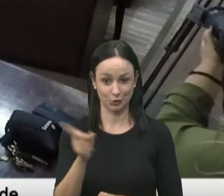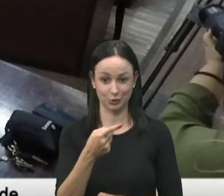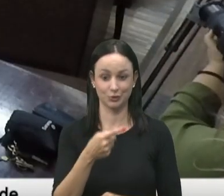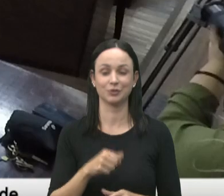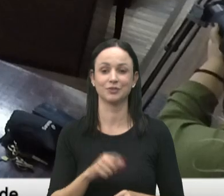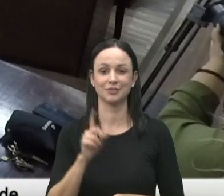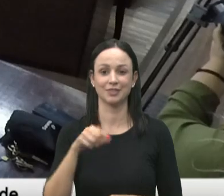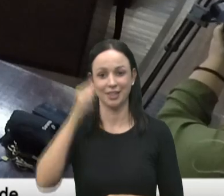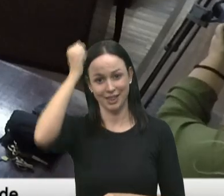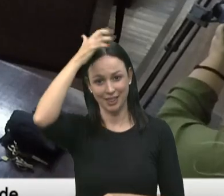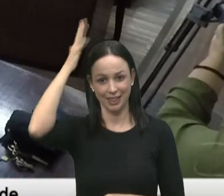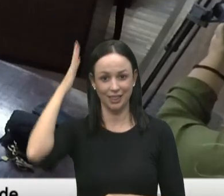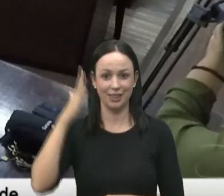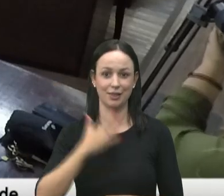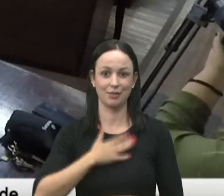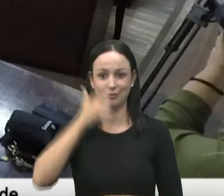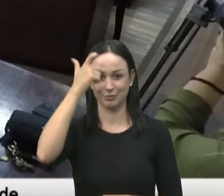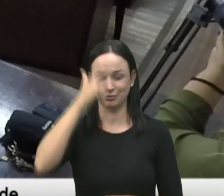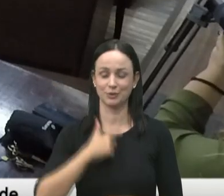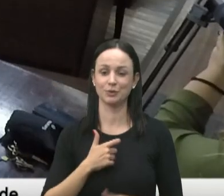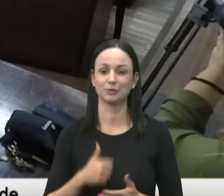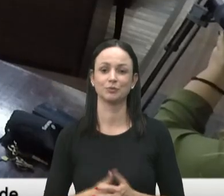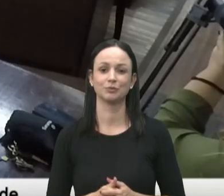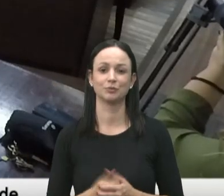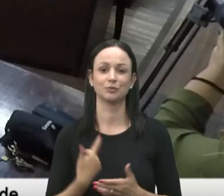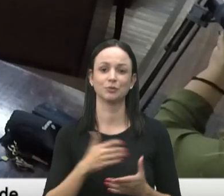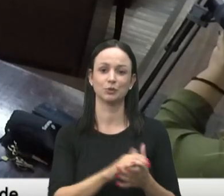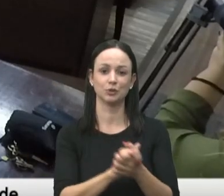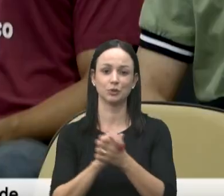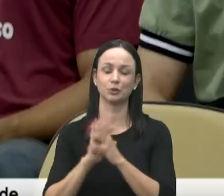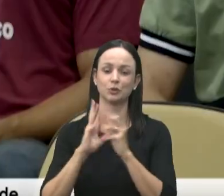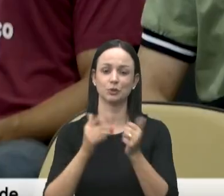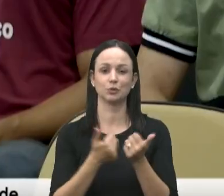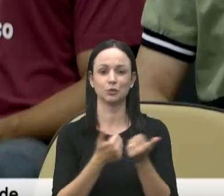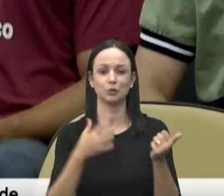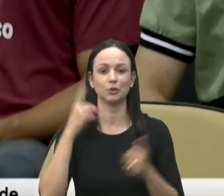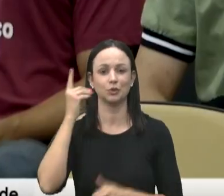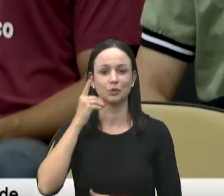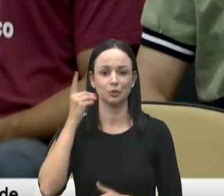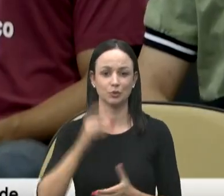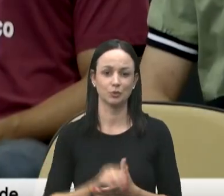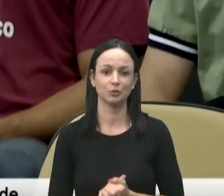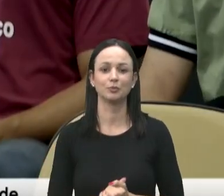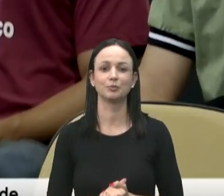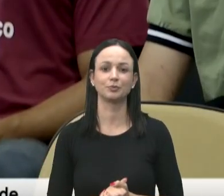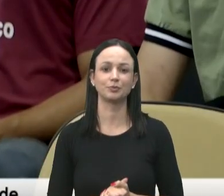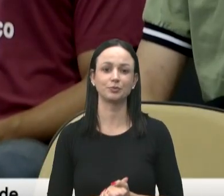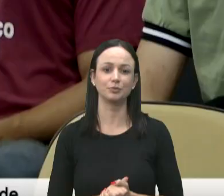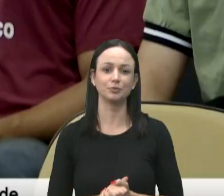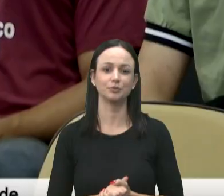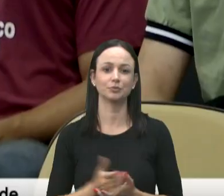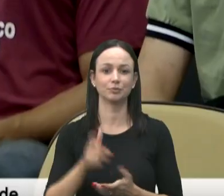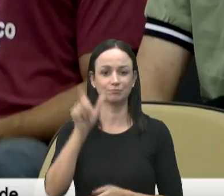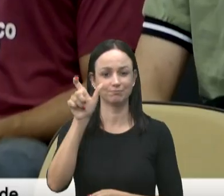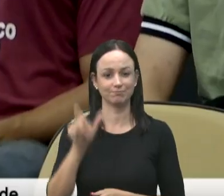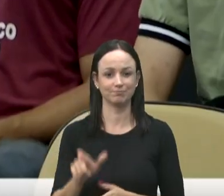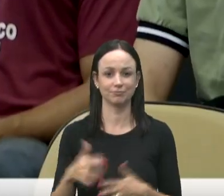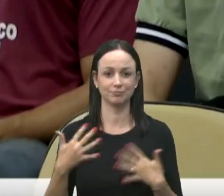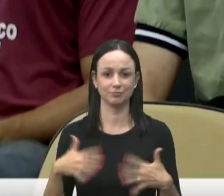Da Dani para minha pessoa, mas cumprimentar toda a mesa, deputado, Vossa Excelência